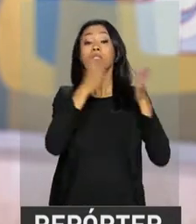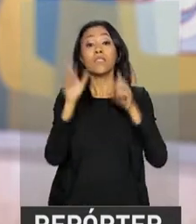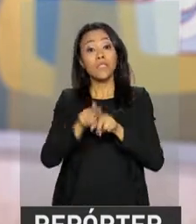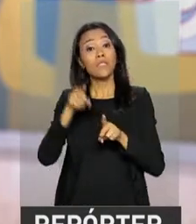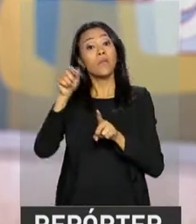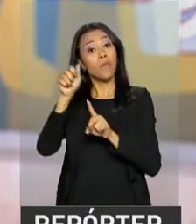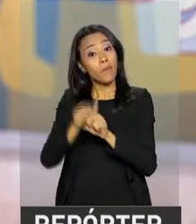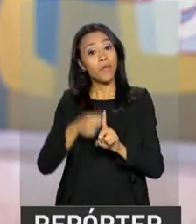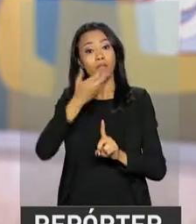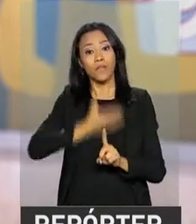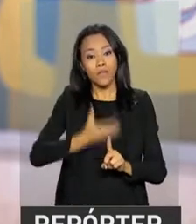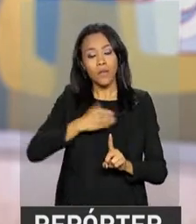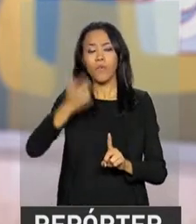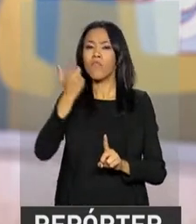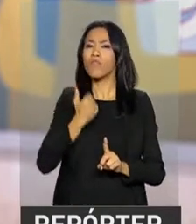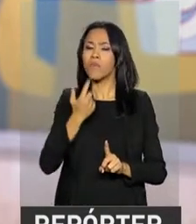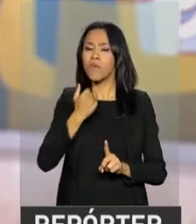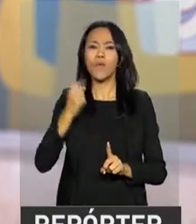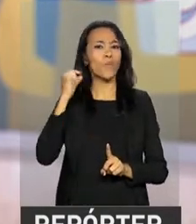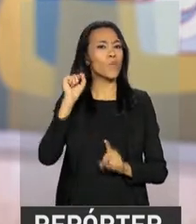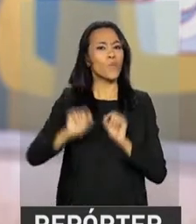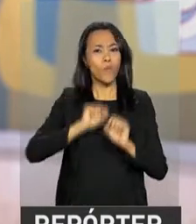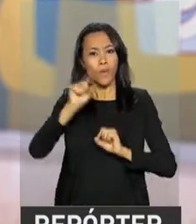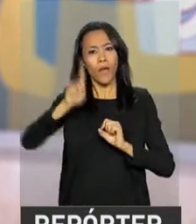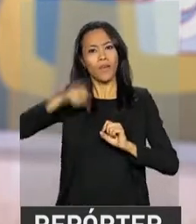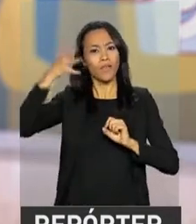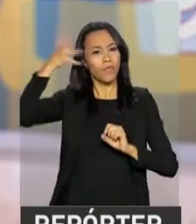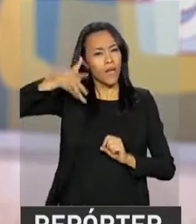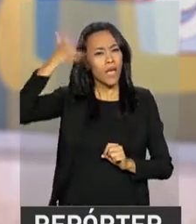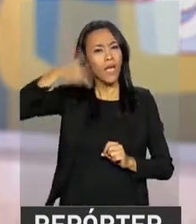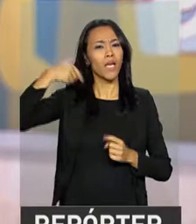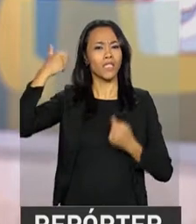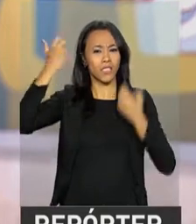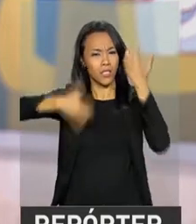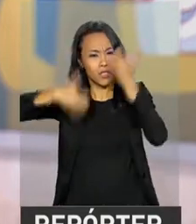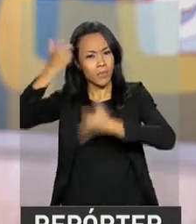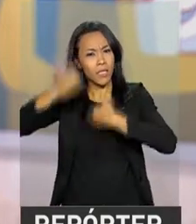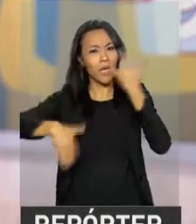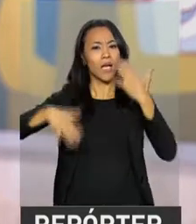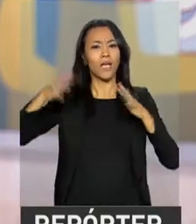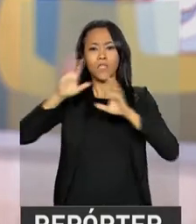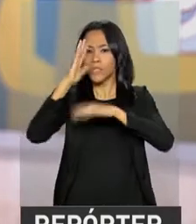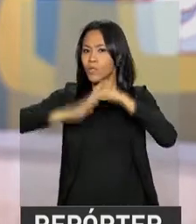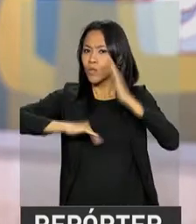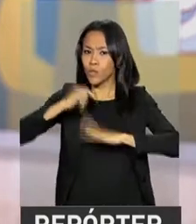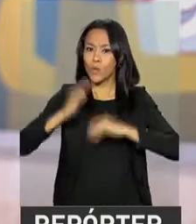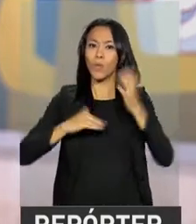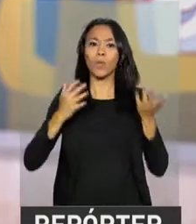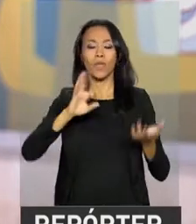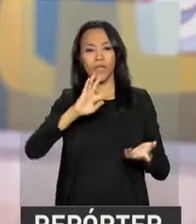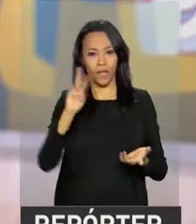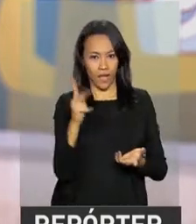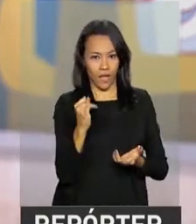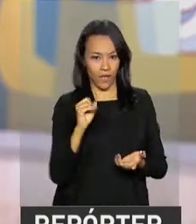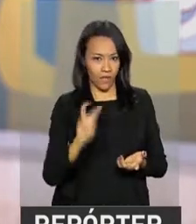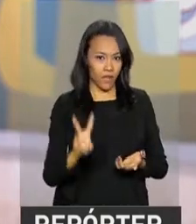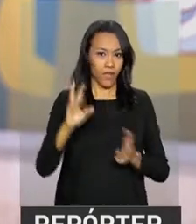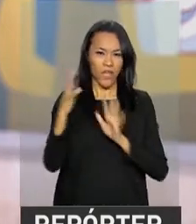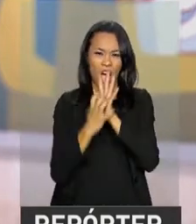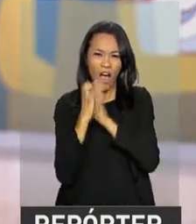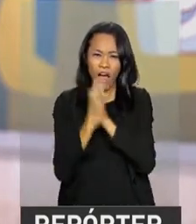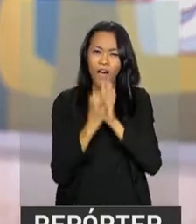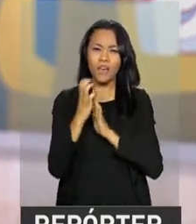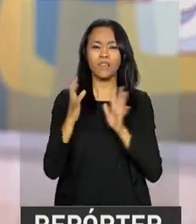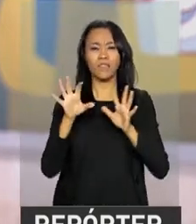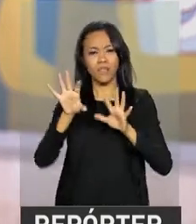educativas e vem além de veiculação de campanhas na mídia a lei já entrou em vigor a partir desta quarta feira